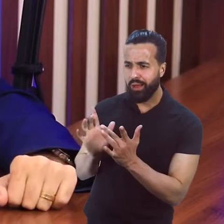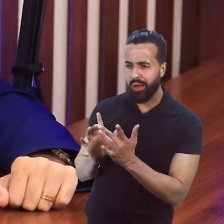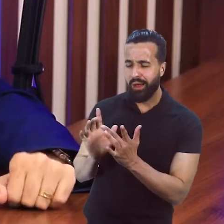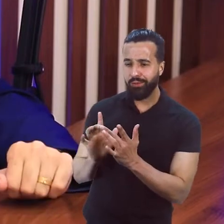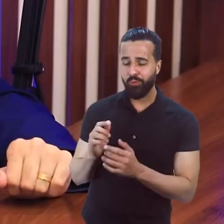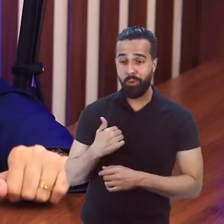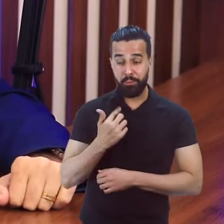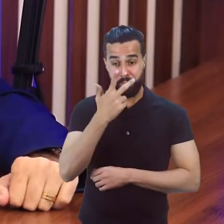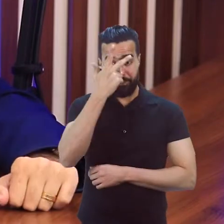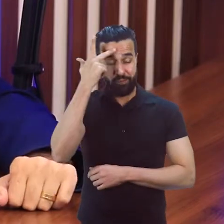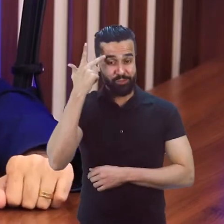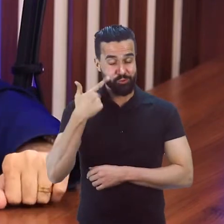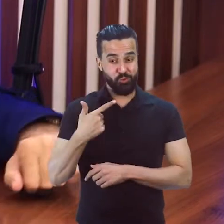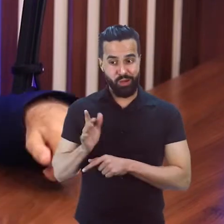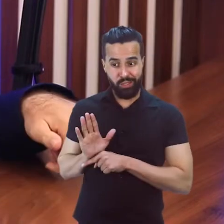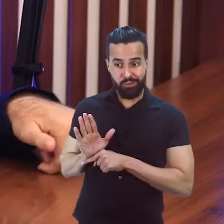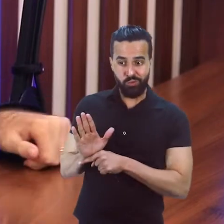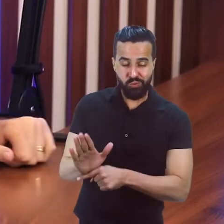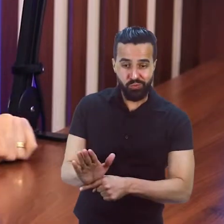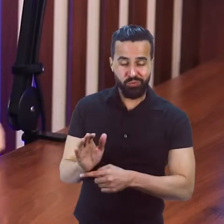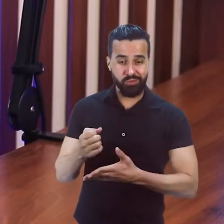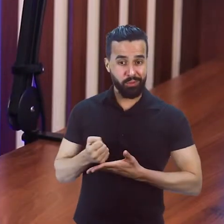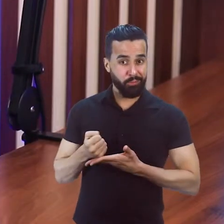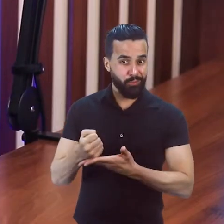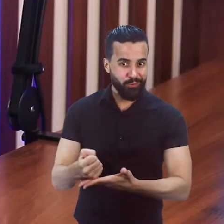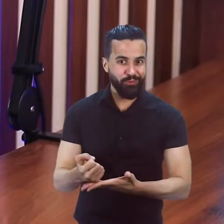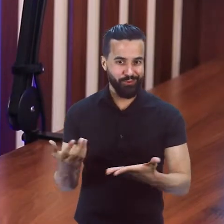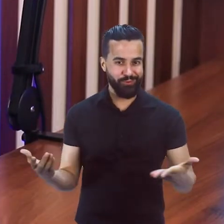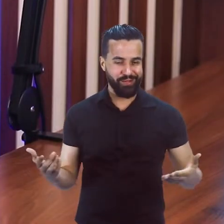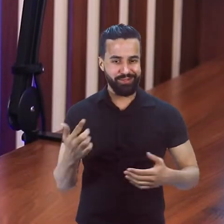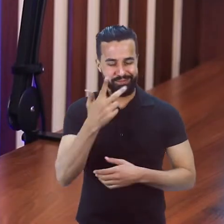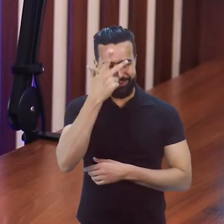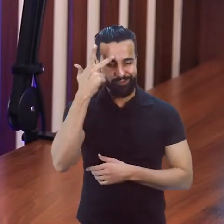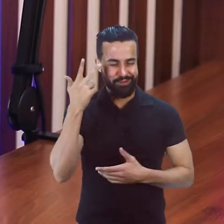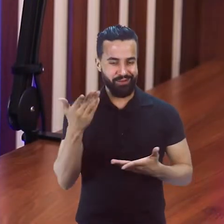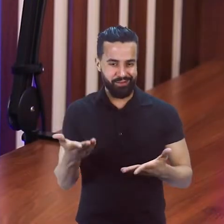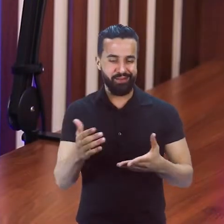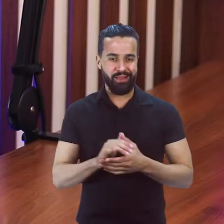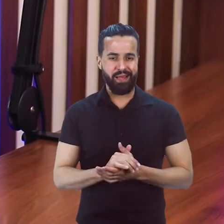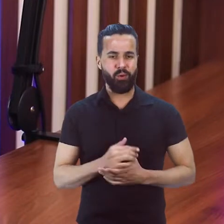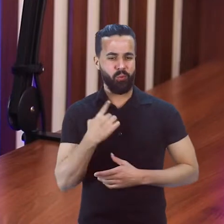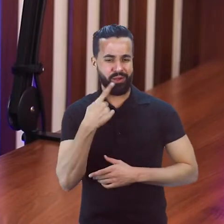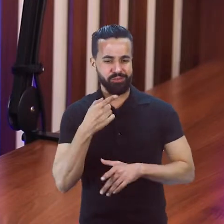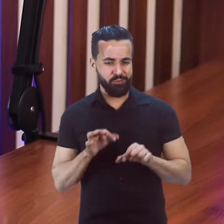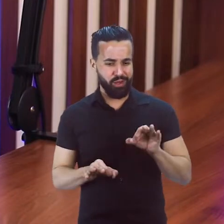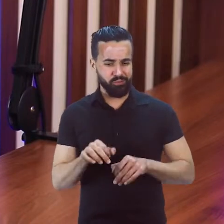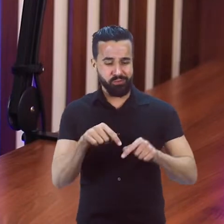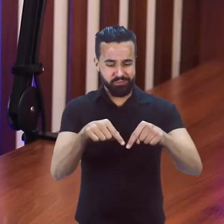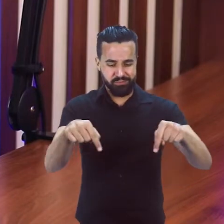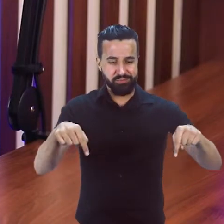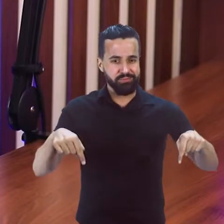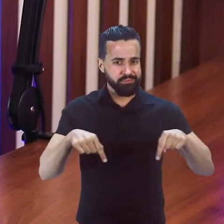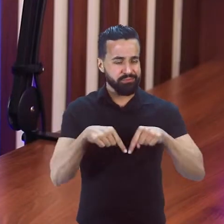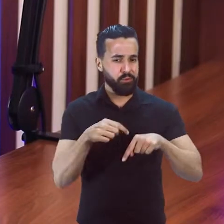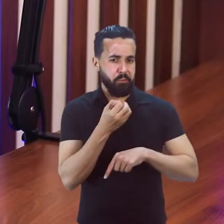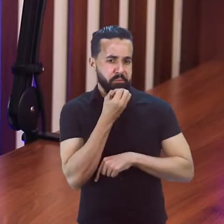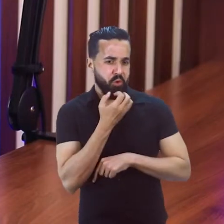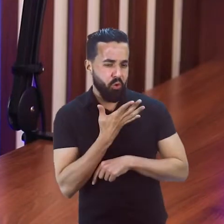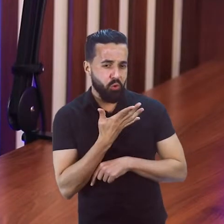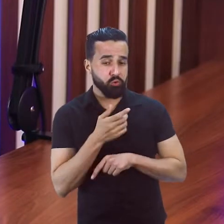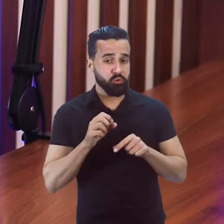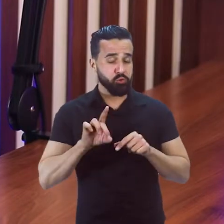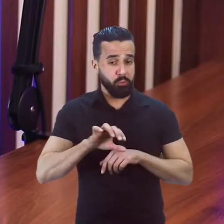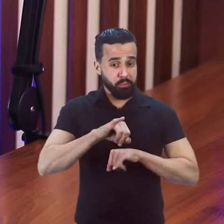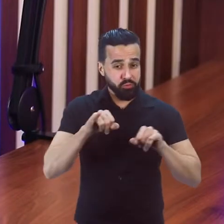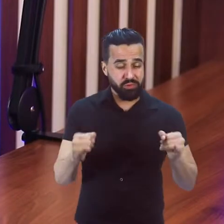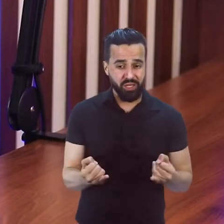como diz ali, quem indica, né, para conseguir um estágio num escritório bom, né? E na época, infelizmente, eu não tinha isso.